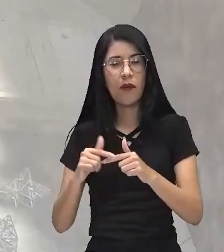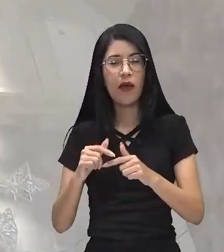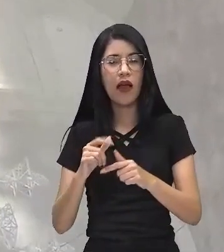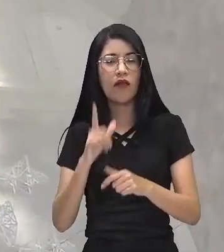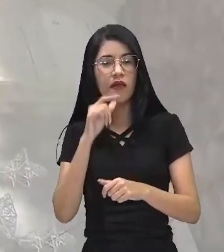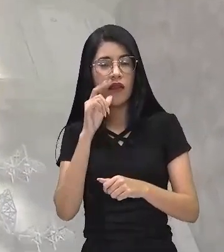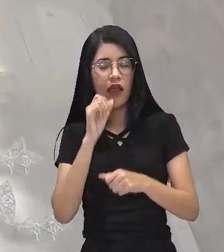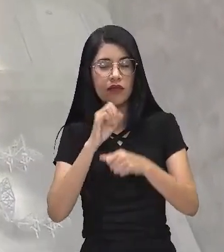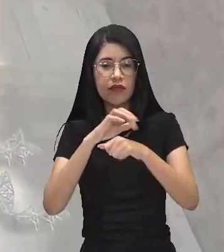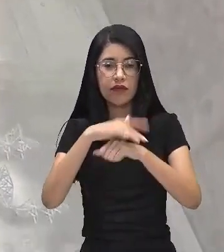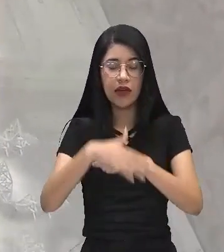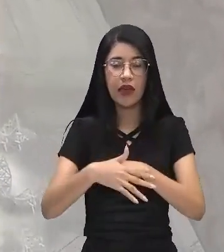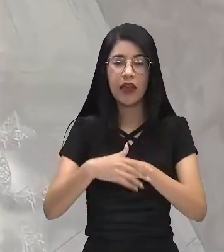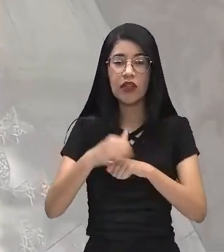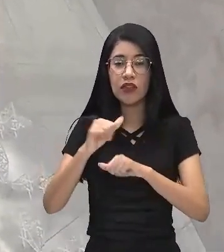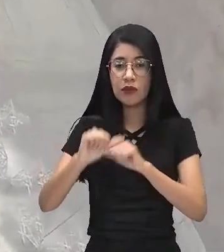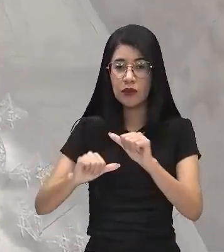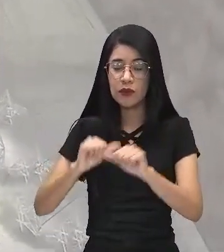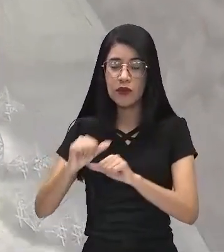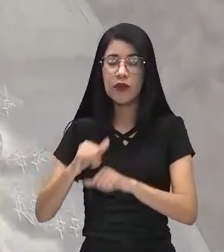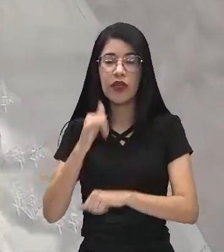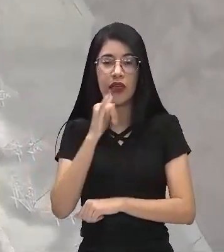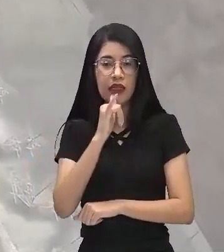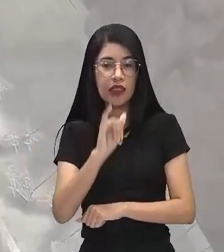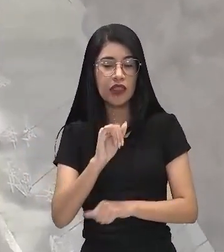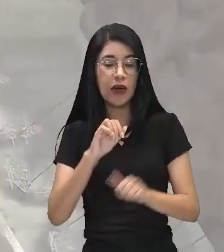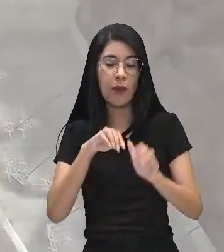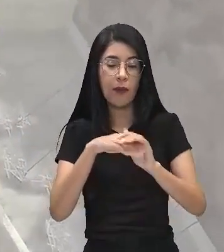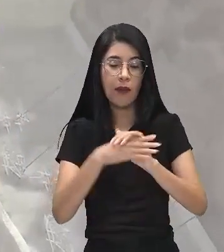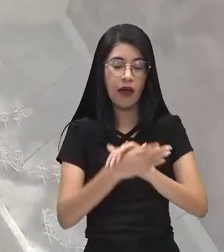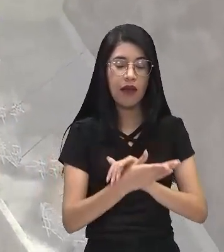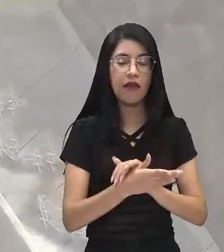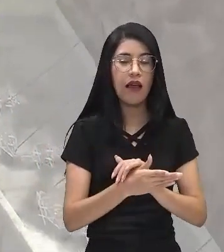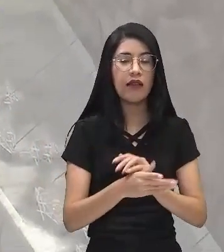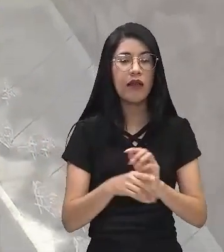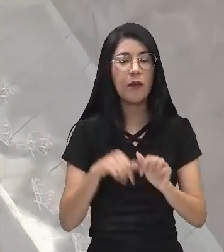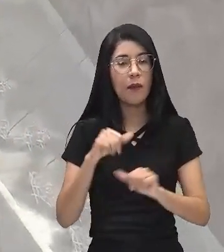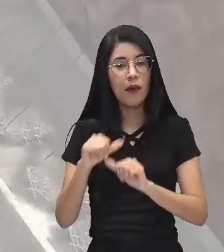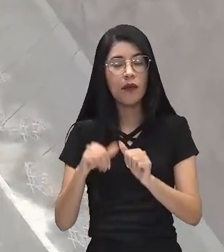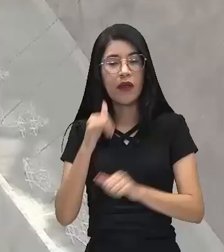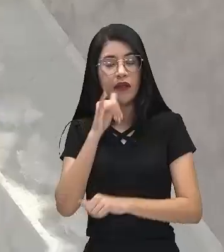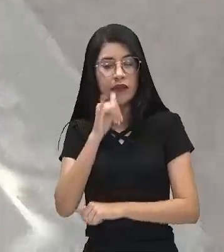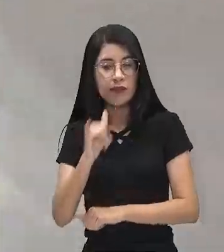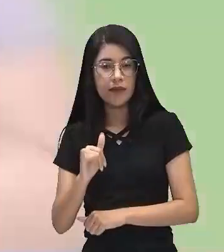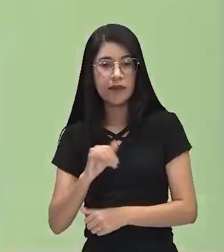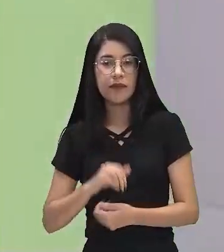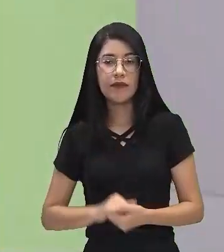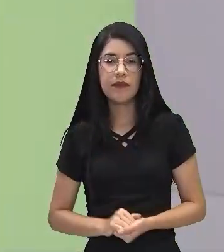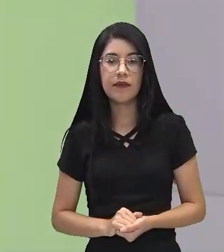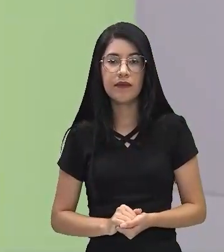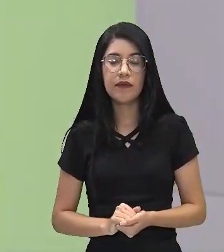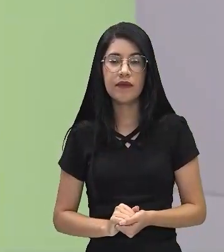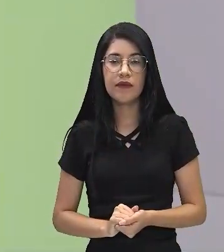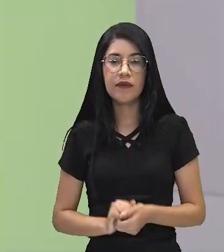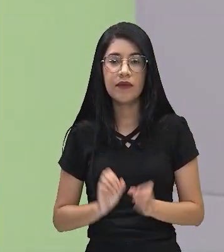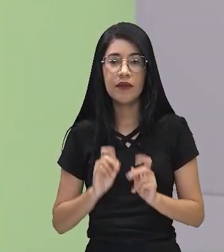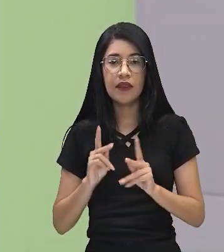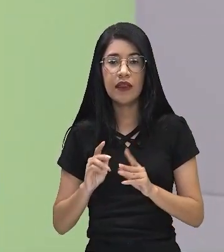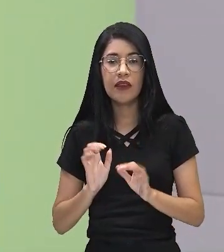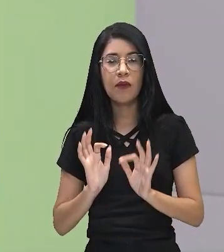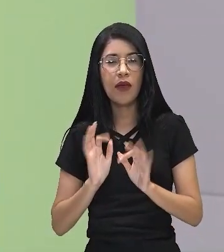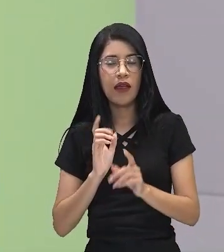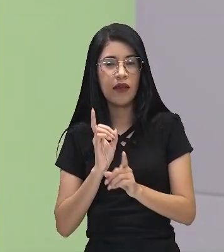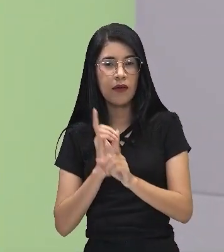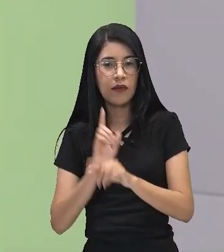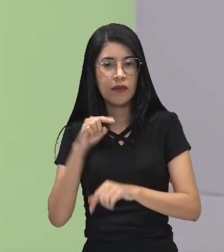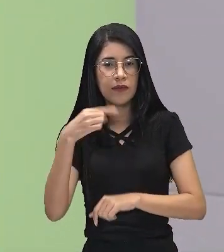que nós transformamos a energia acumulada da água em energia elétrica para suas casas. Bom, pessoal, eu vou ficando por